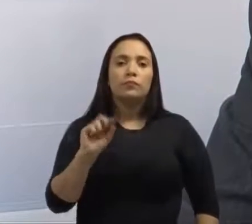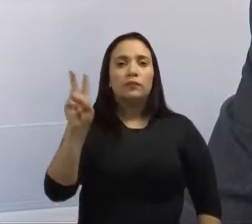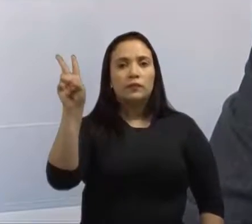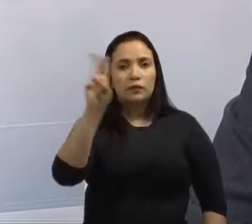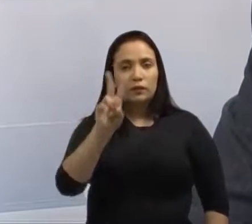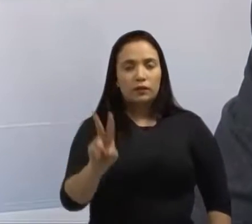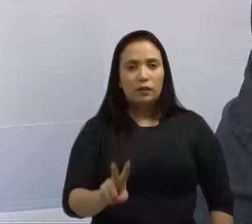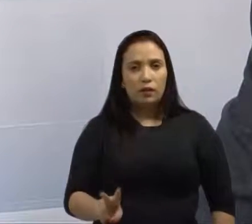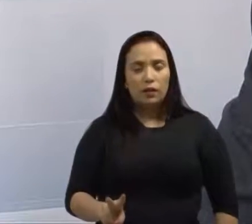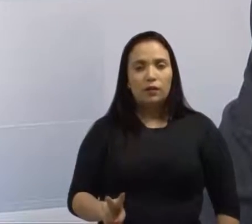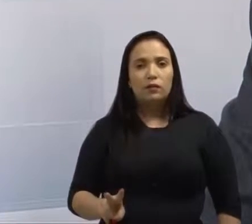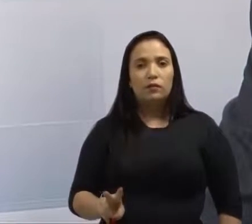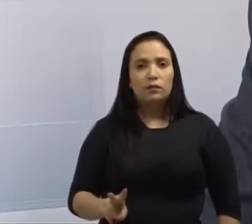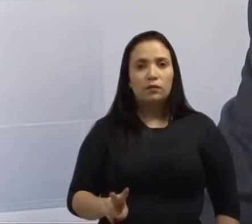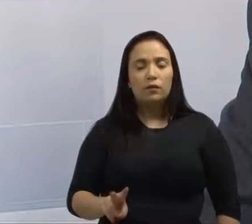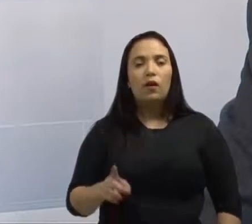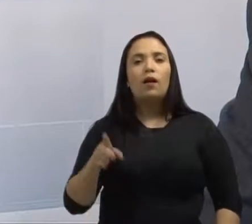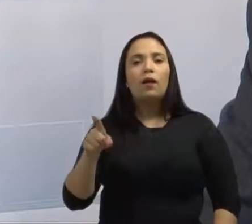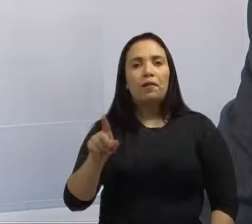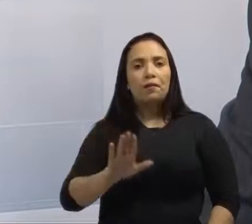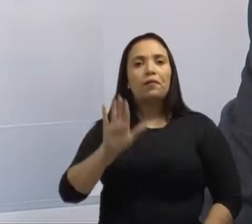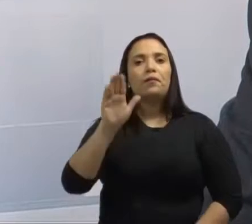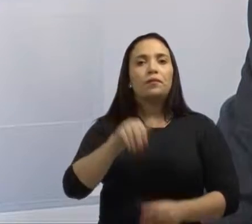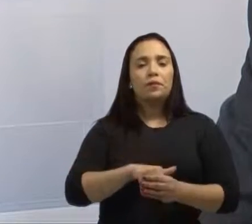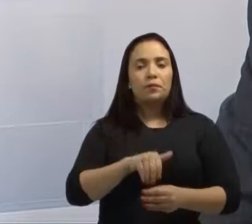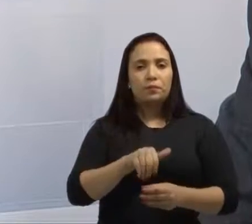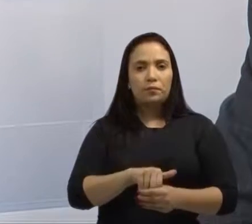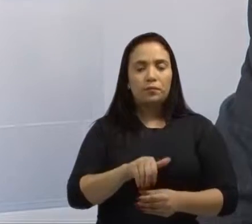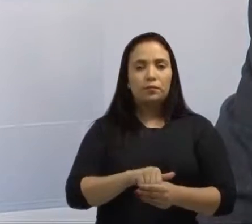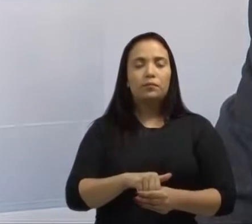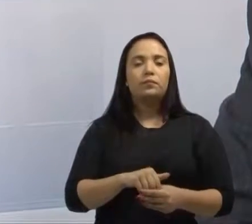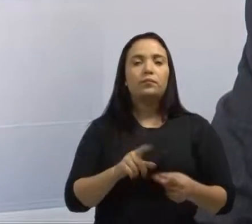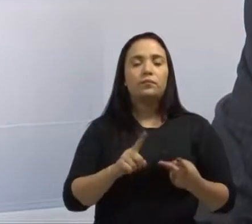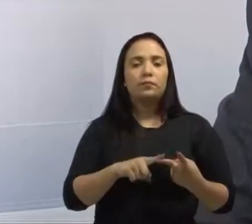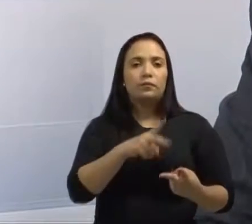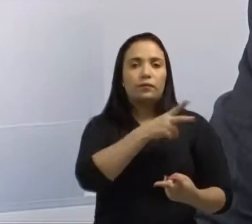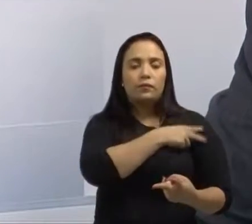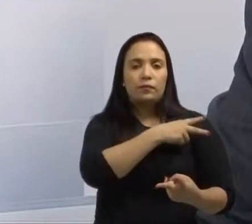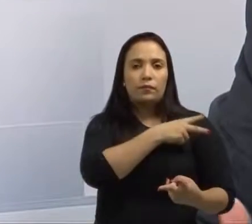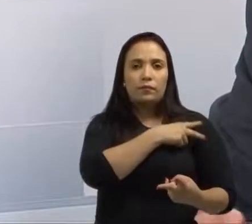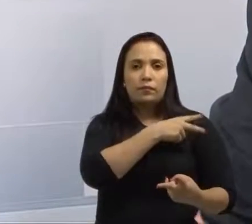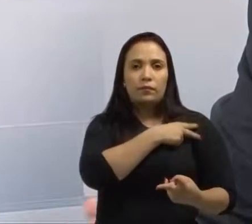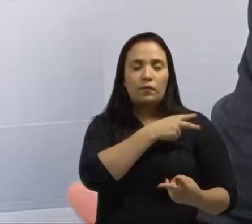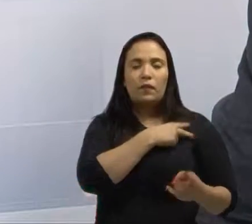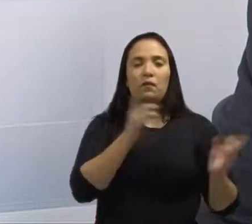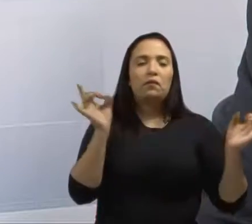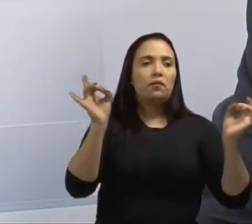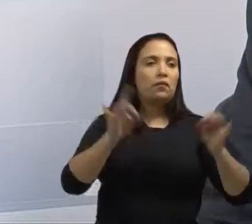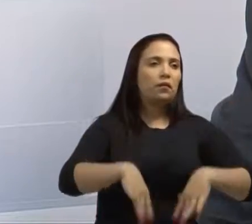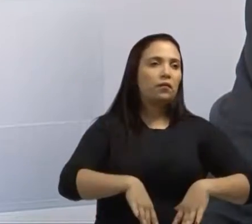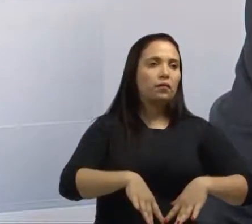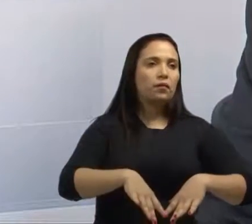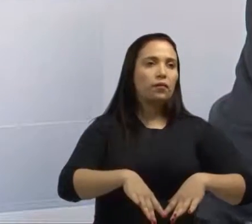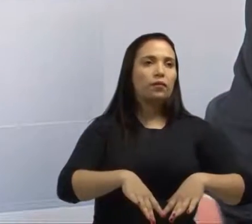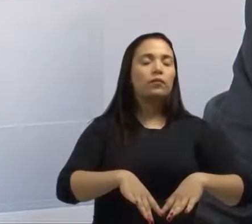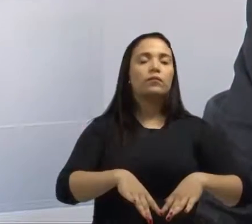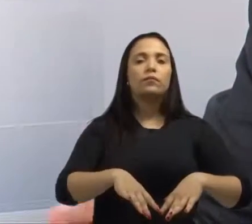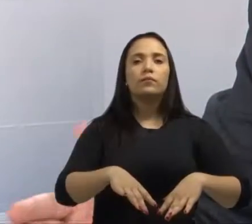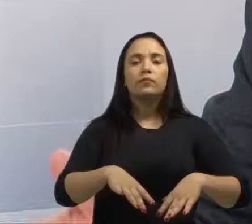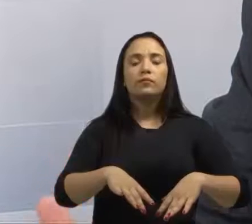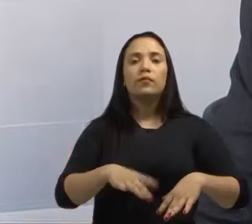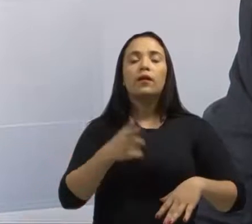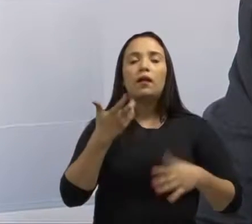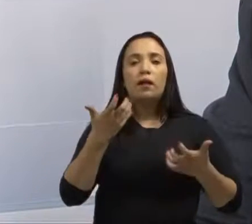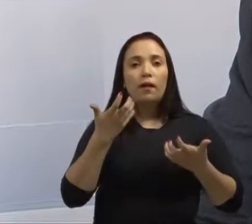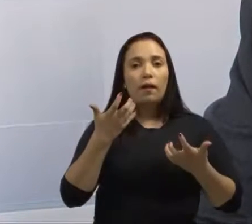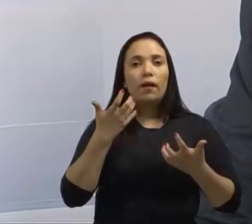Tasso, que outrora não era candidato, voltou a ser candidato. Capitão Wagner, que outrora também abriu mão de ser candidato ao governo e